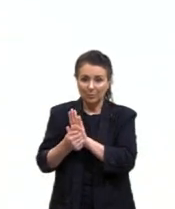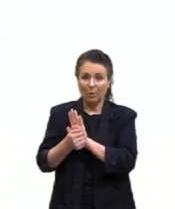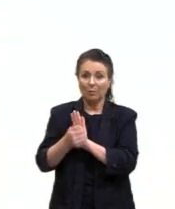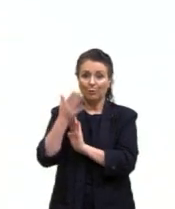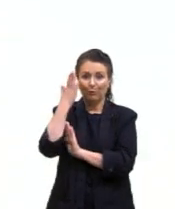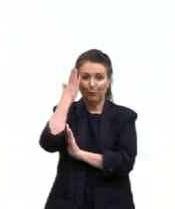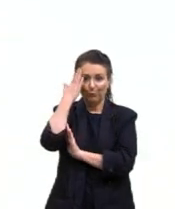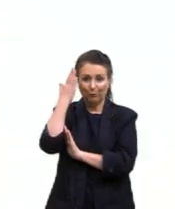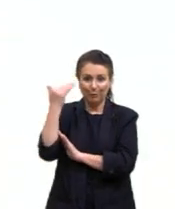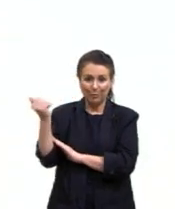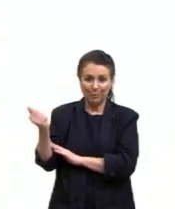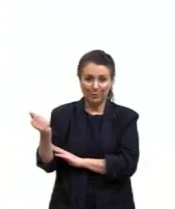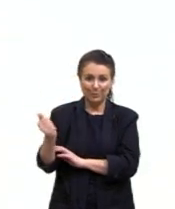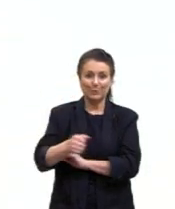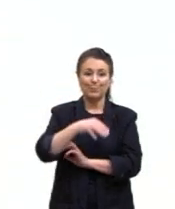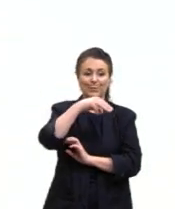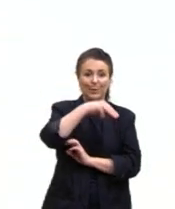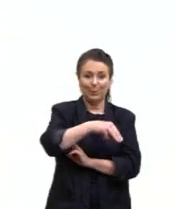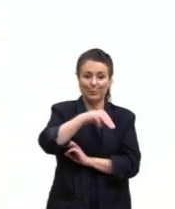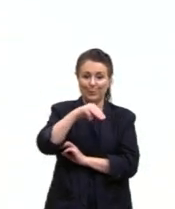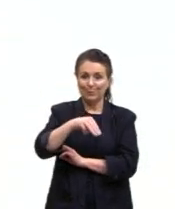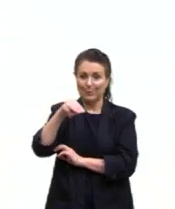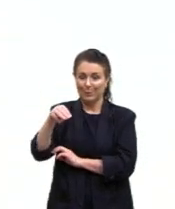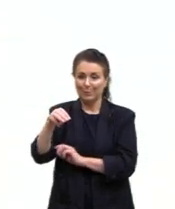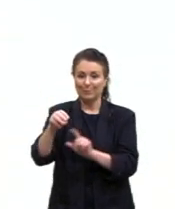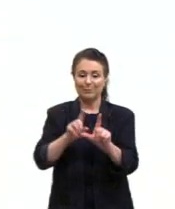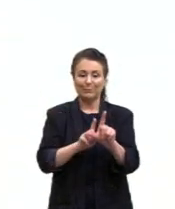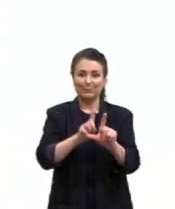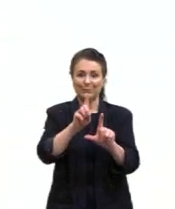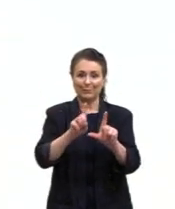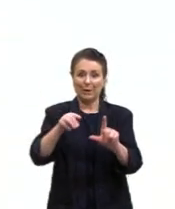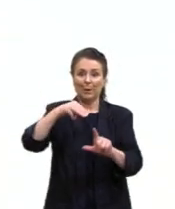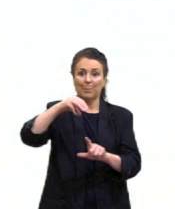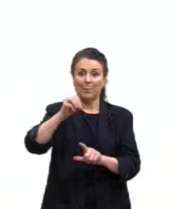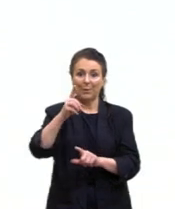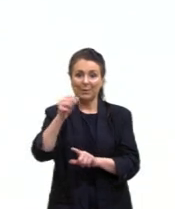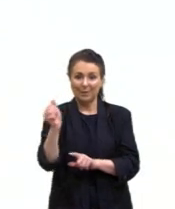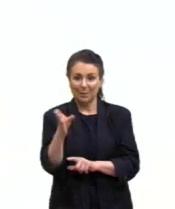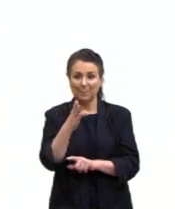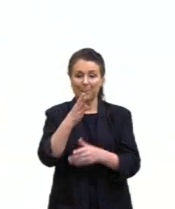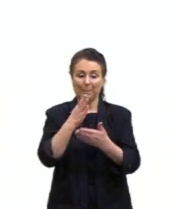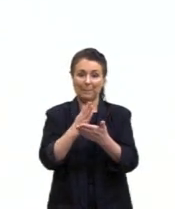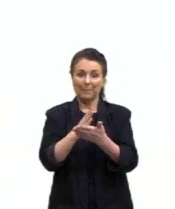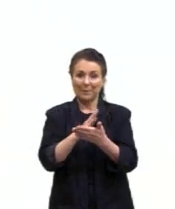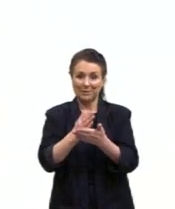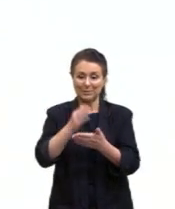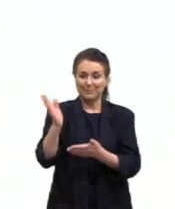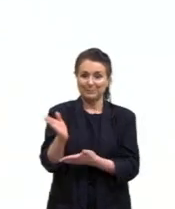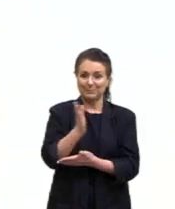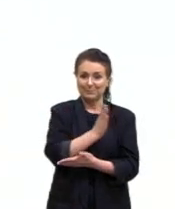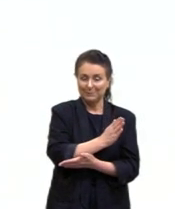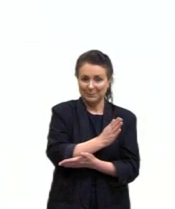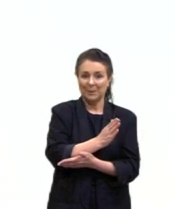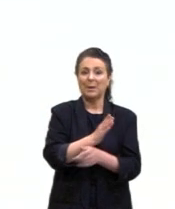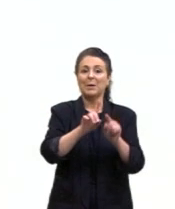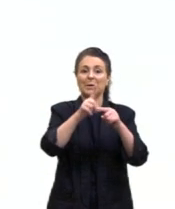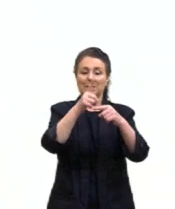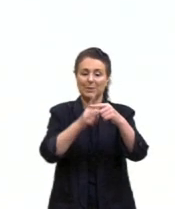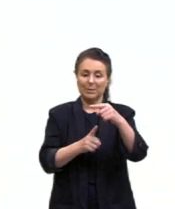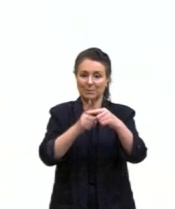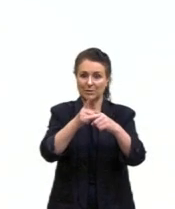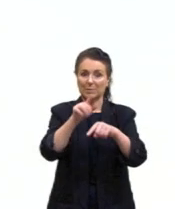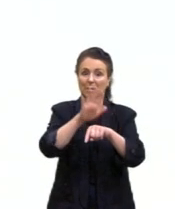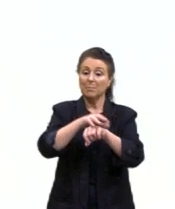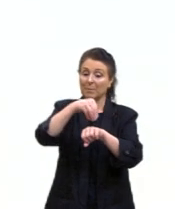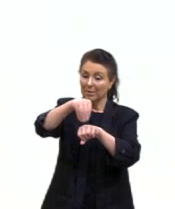Trio mmm da estatística moda média e mediana mais algumas dicas e